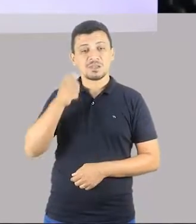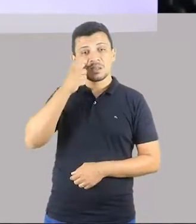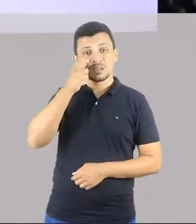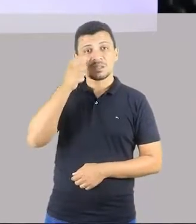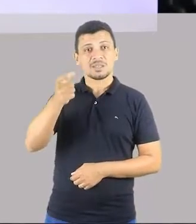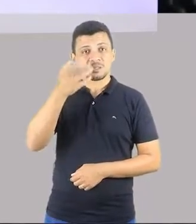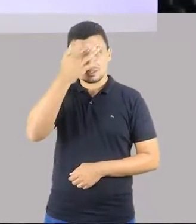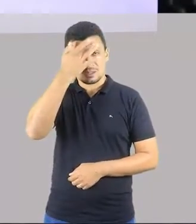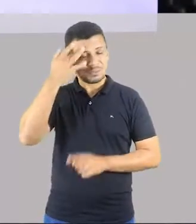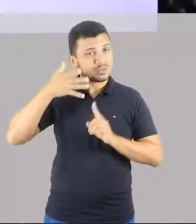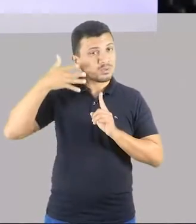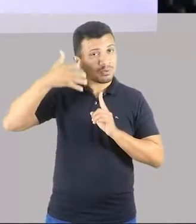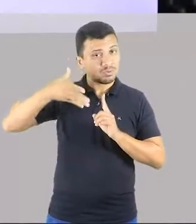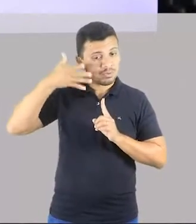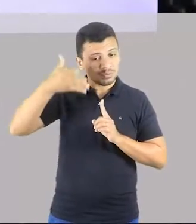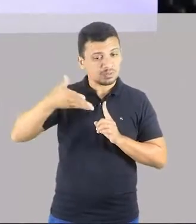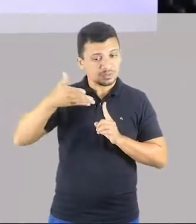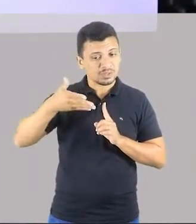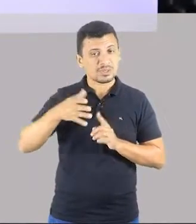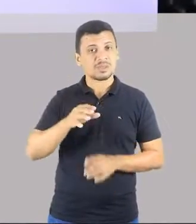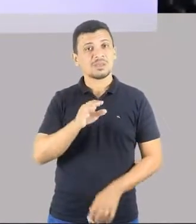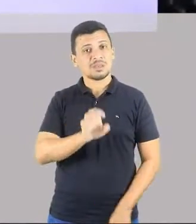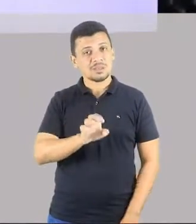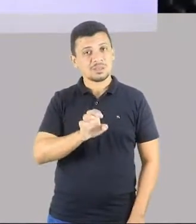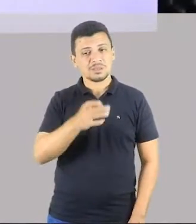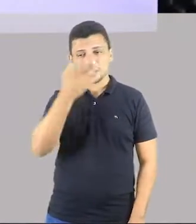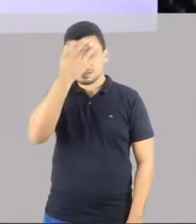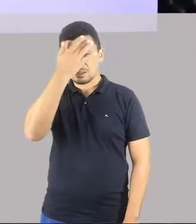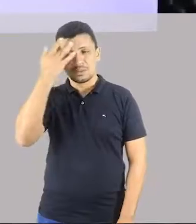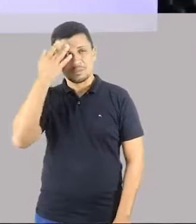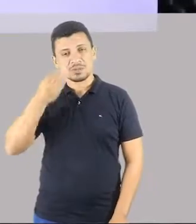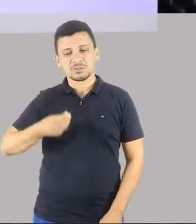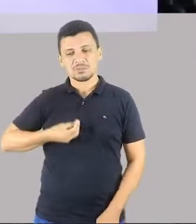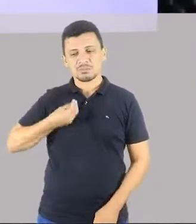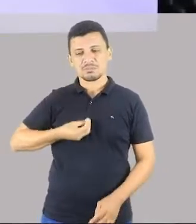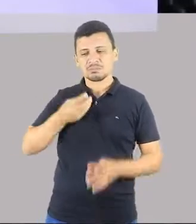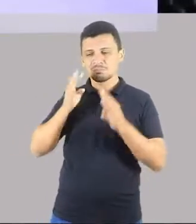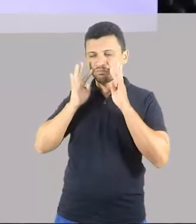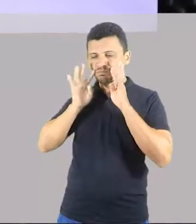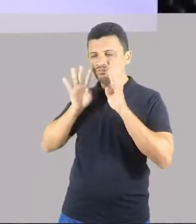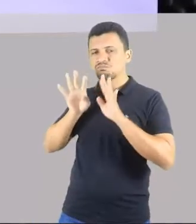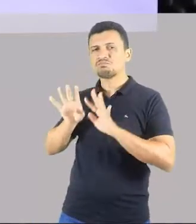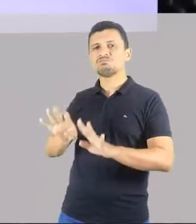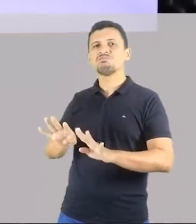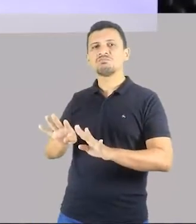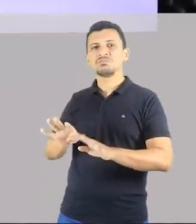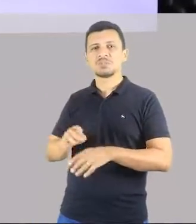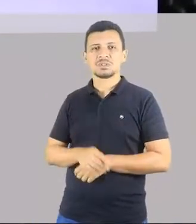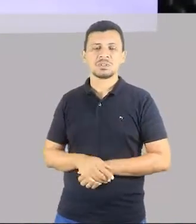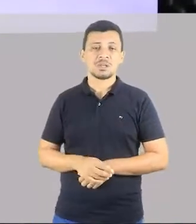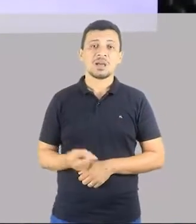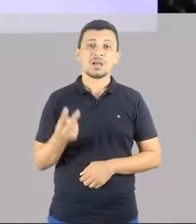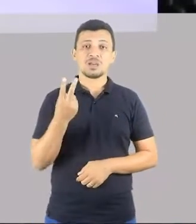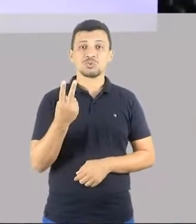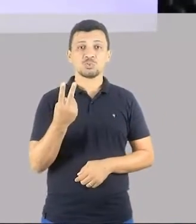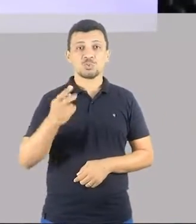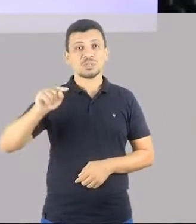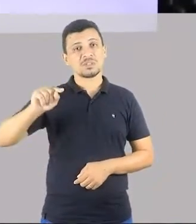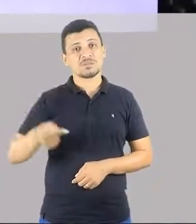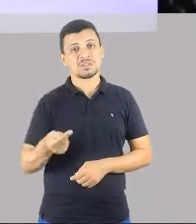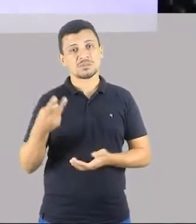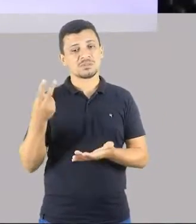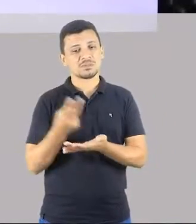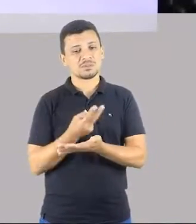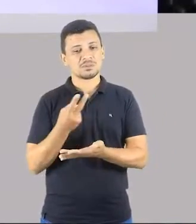do conferencista e do público presente, tá? Então, nesse caso aqui, as duas vírgulas na oração estão indevidas. Mas